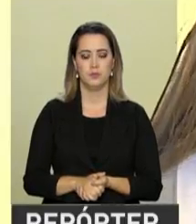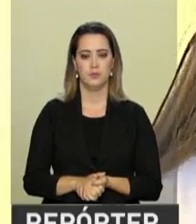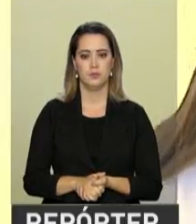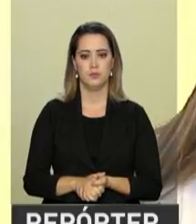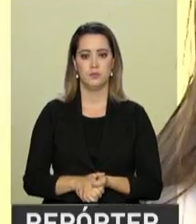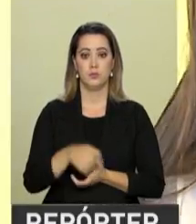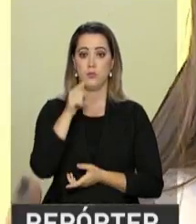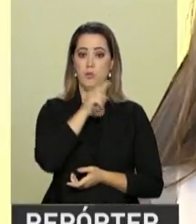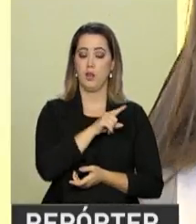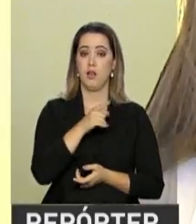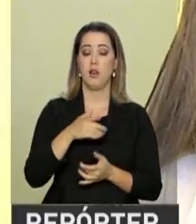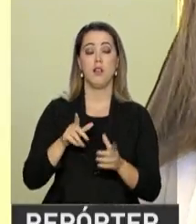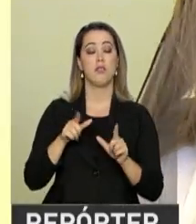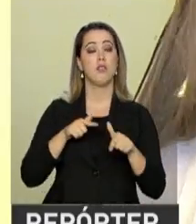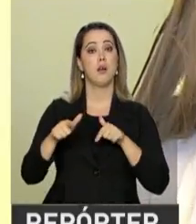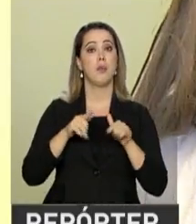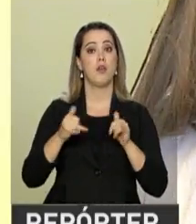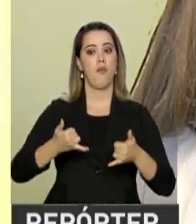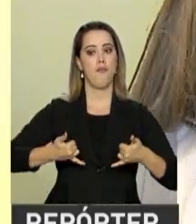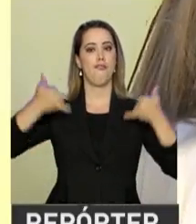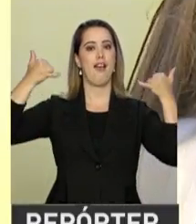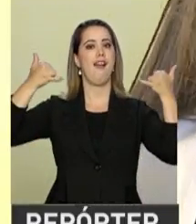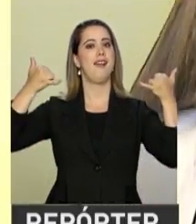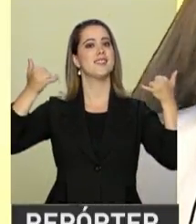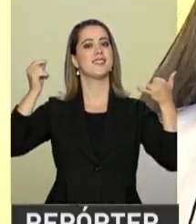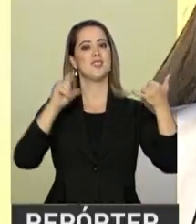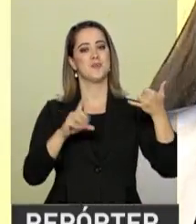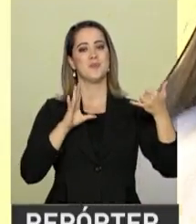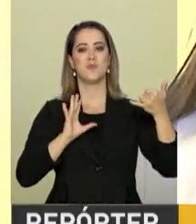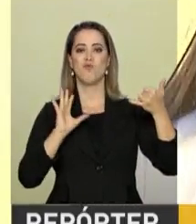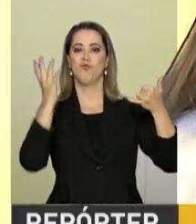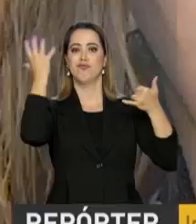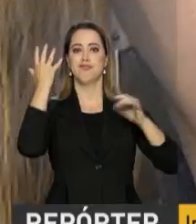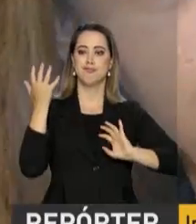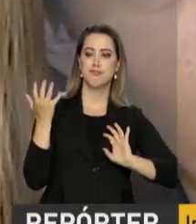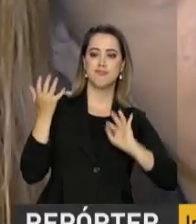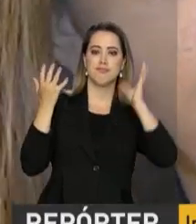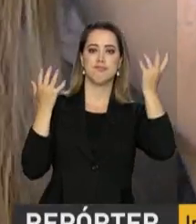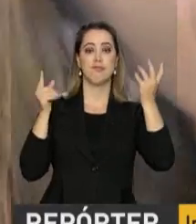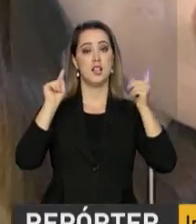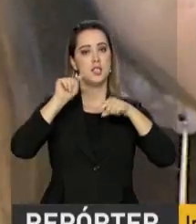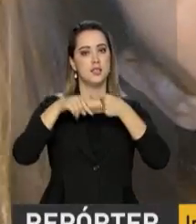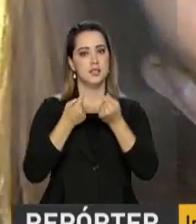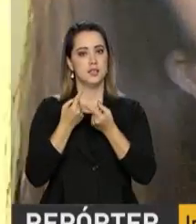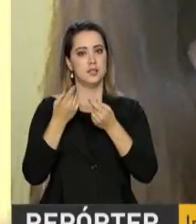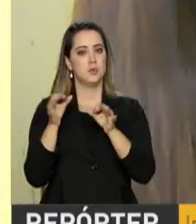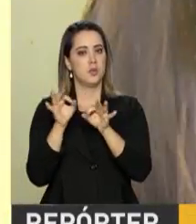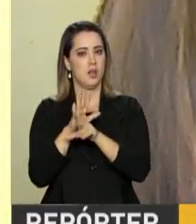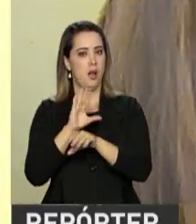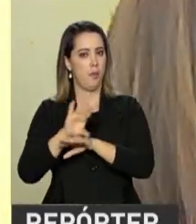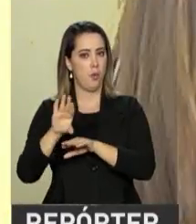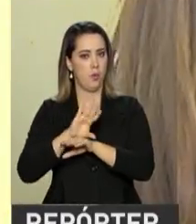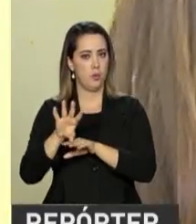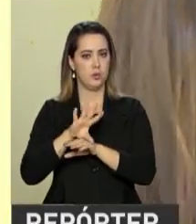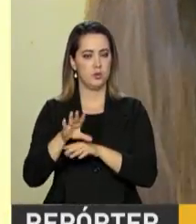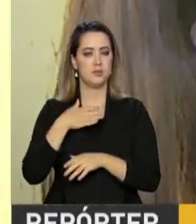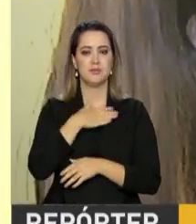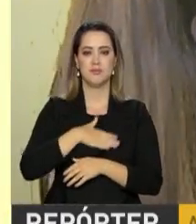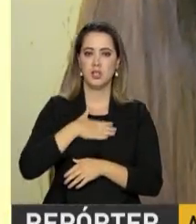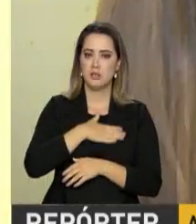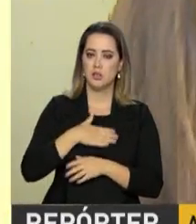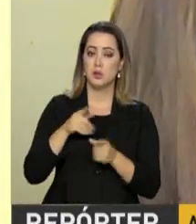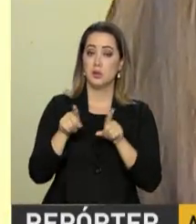Flávia é cerimonialista. Trabalha com a organização de grandes festas. Depois de se formar em eventos, veio a vontade de deixar